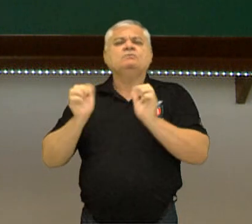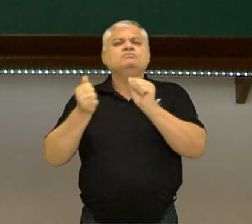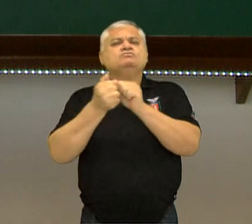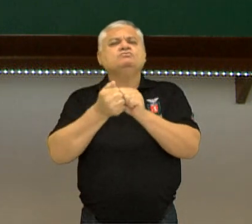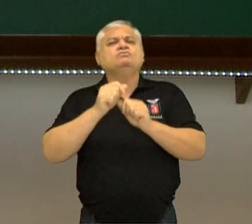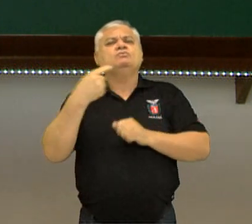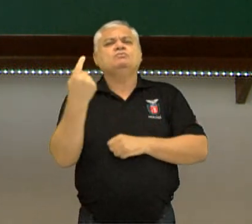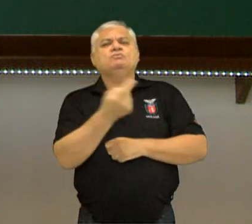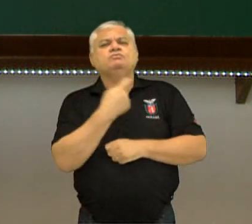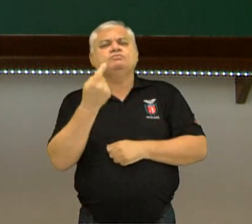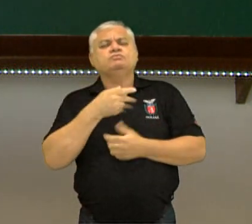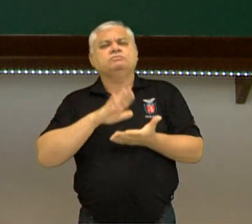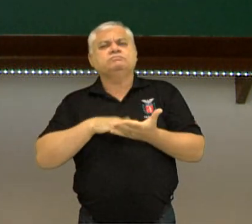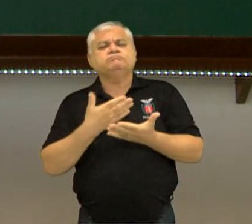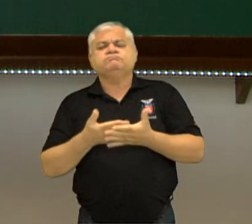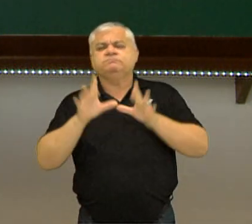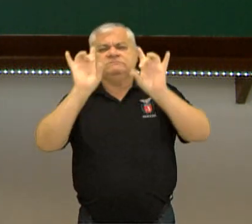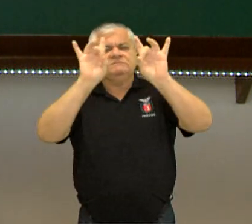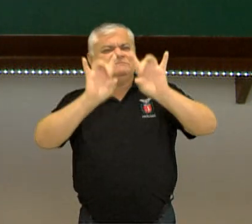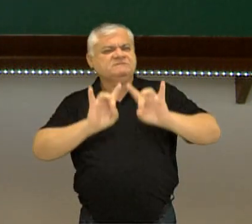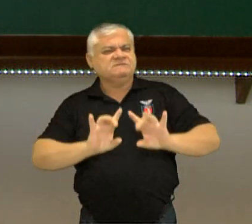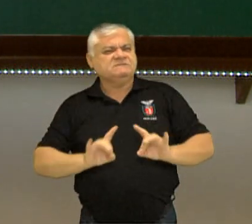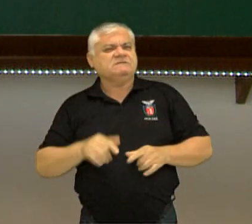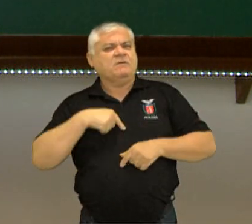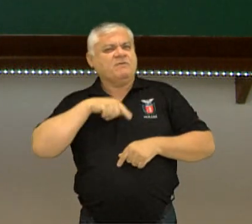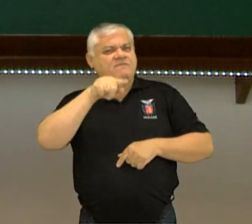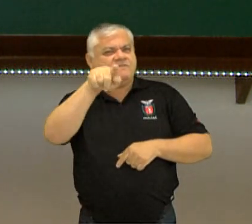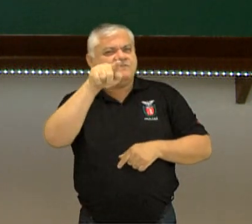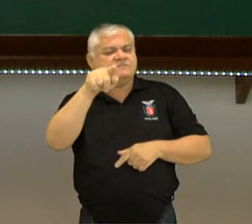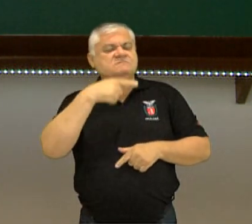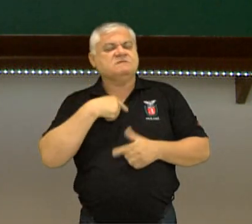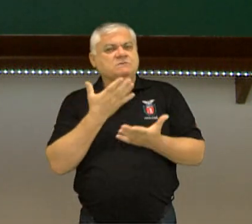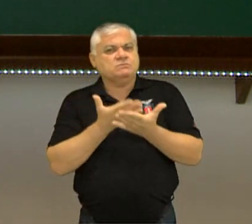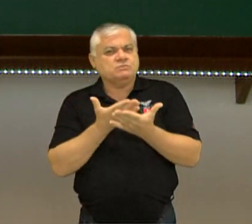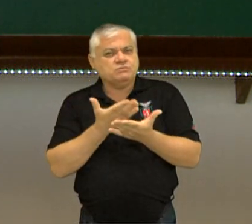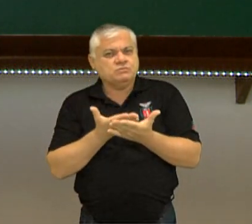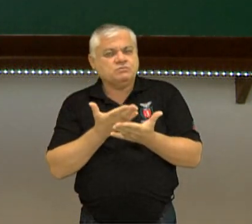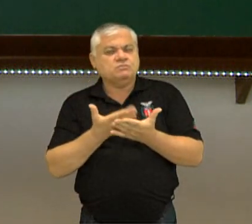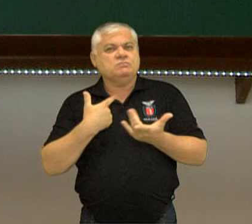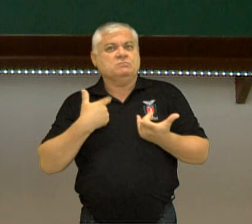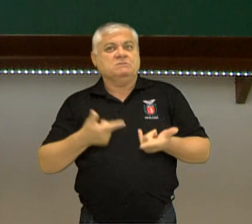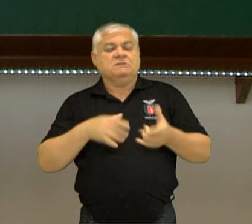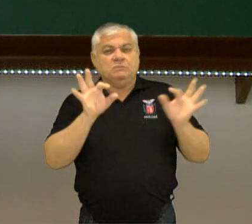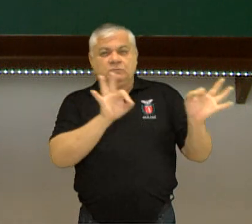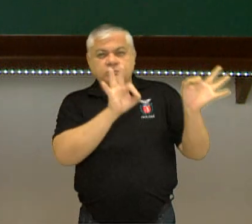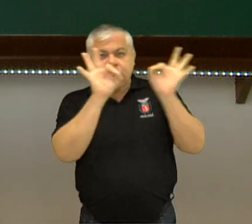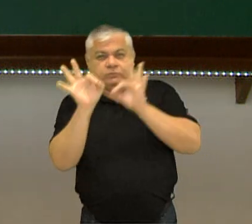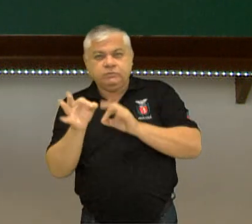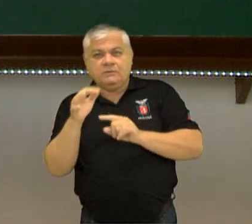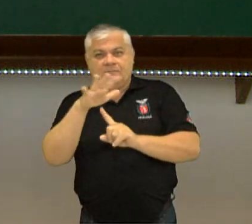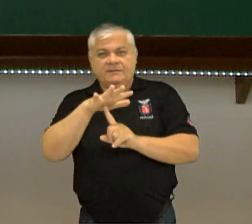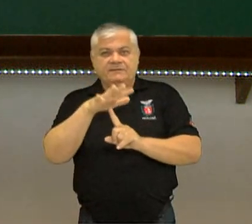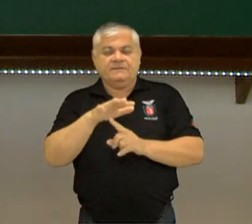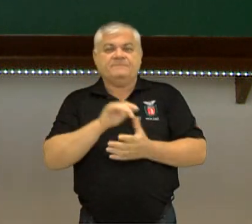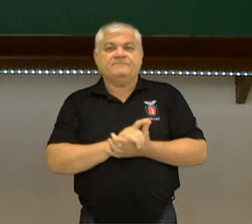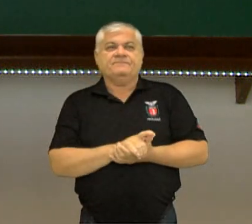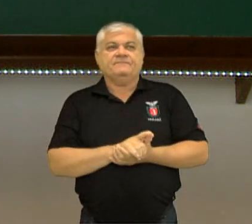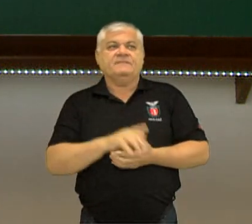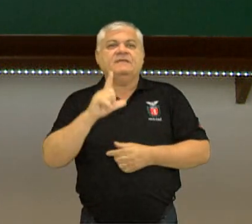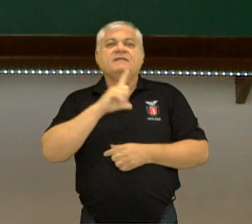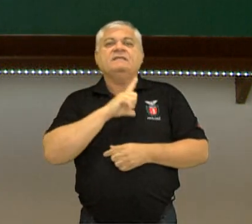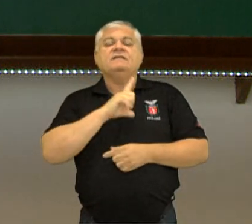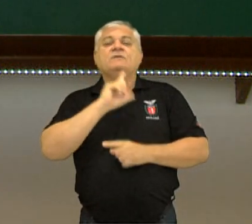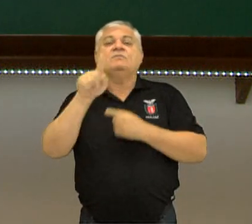vamos trazer uma aula bem especial para você, você que estuda, você que assiste às aulas Paraná. Nós temos